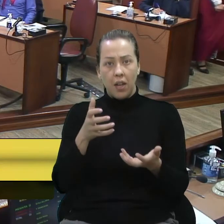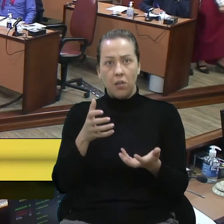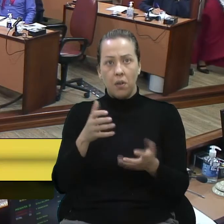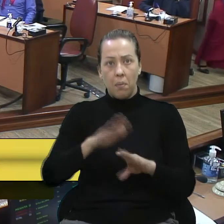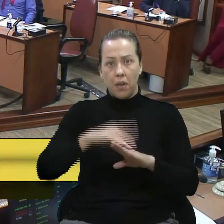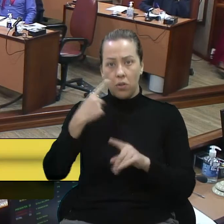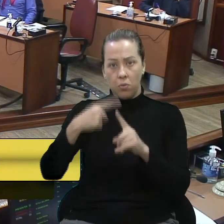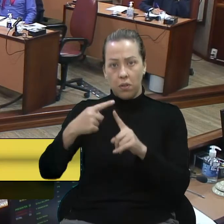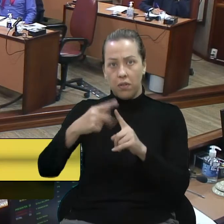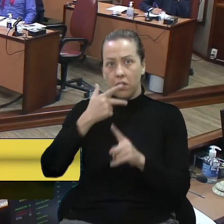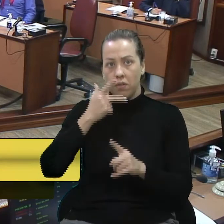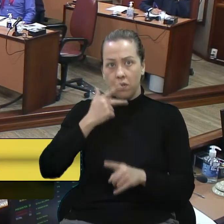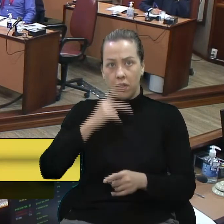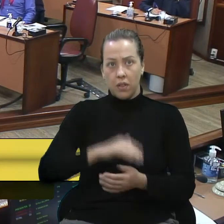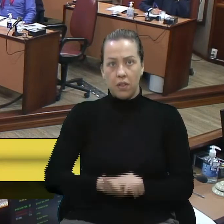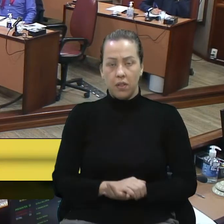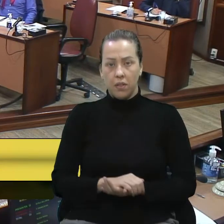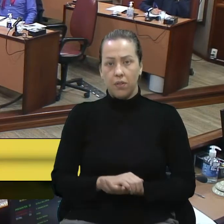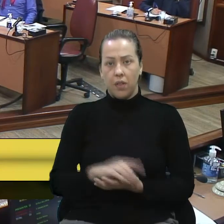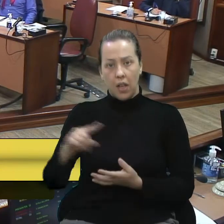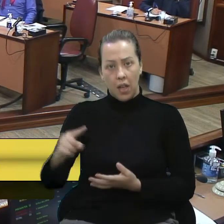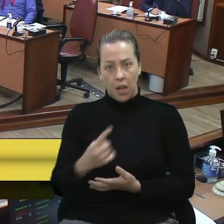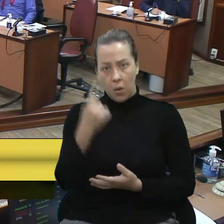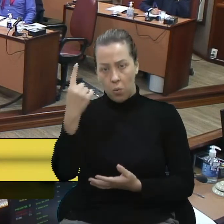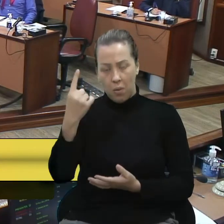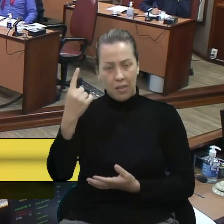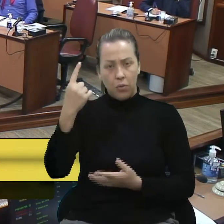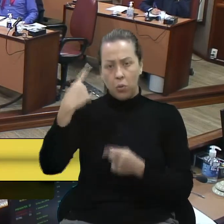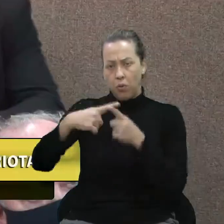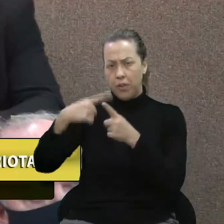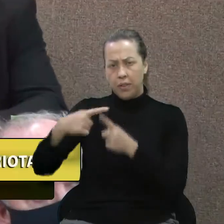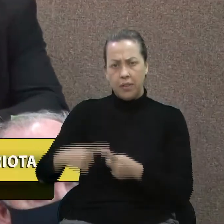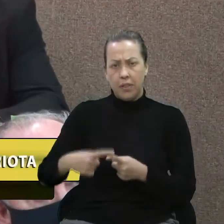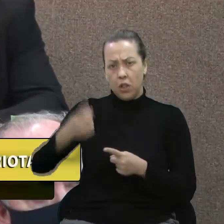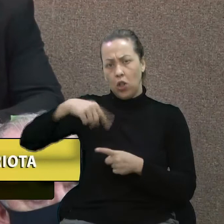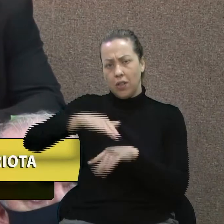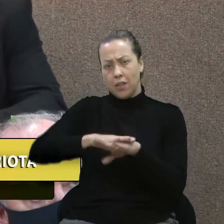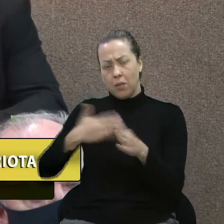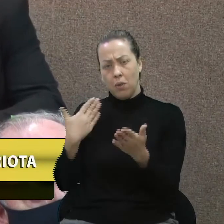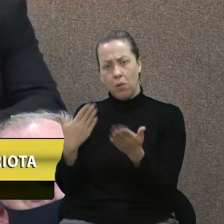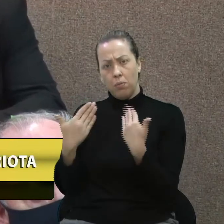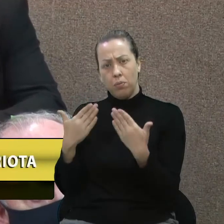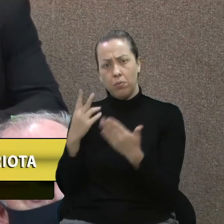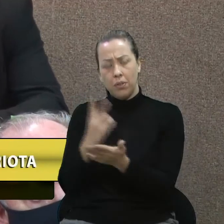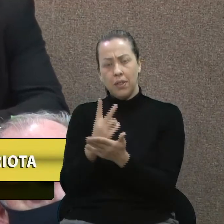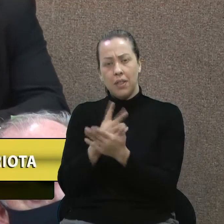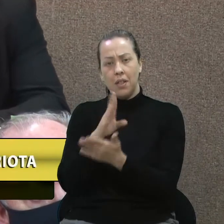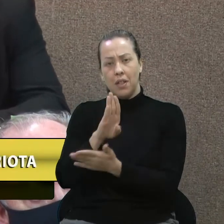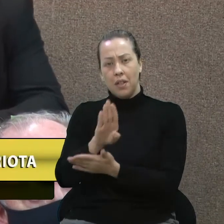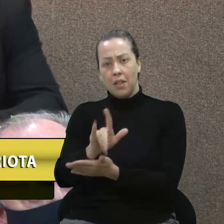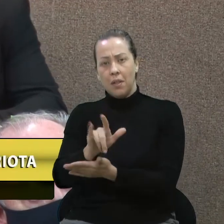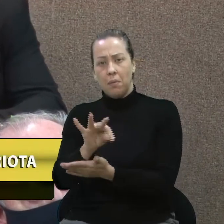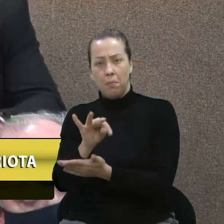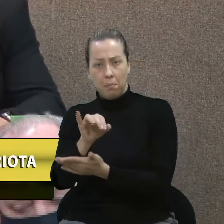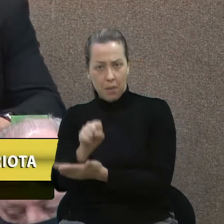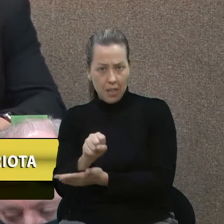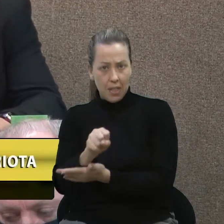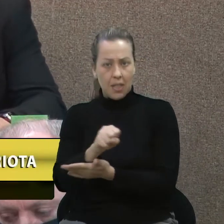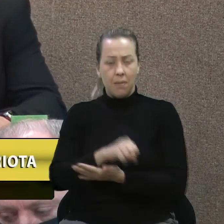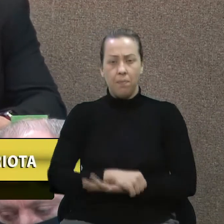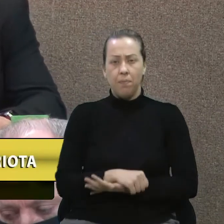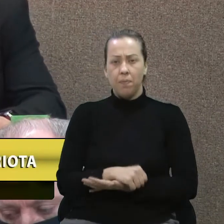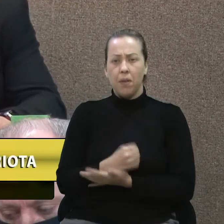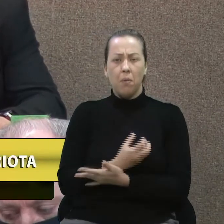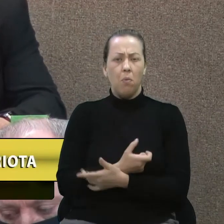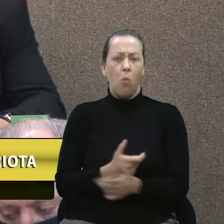mais uma vez, essa é uma das tantas vezes, né, que a gente comentou sobre as blitz. E para todo